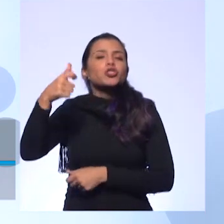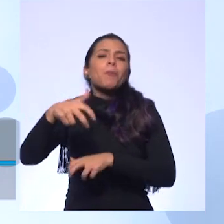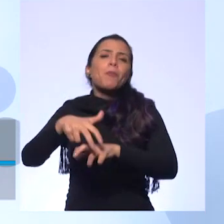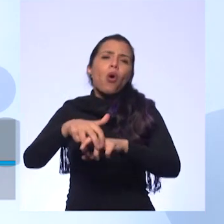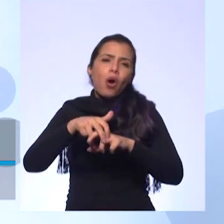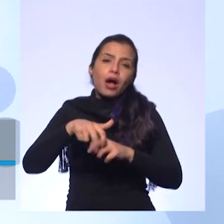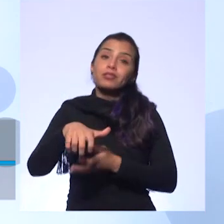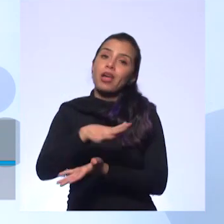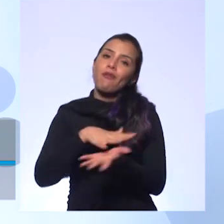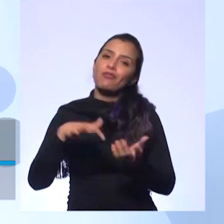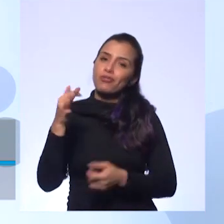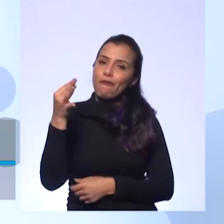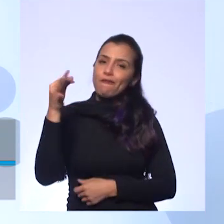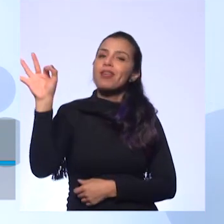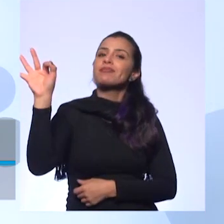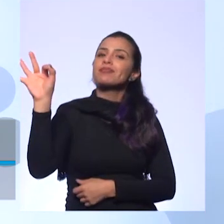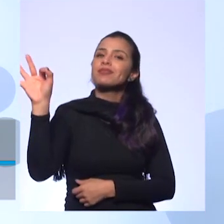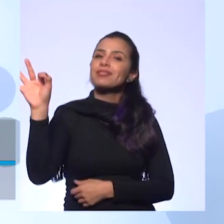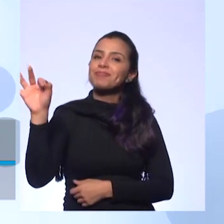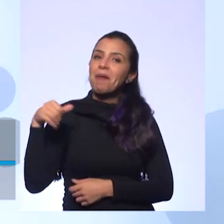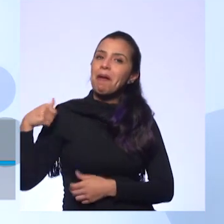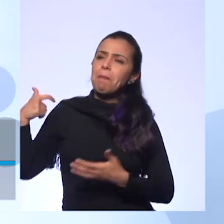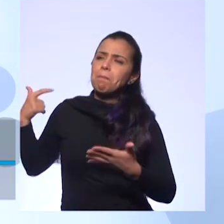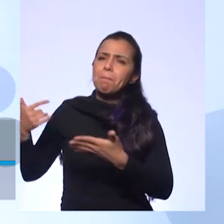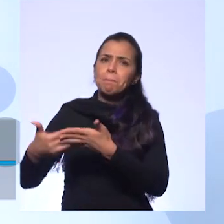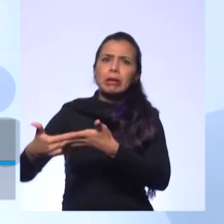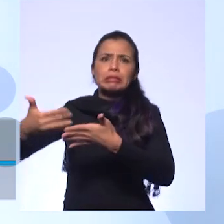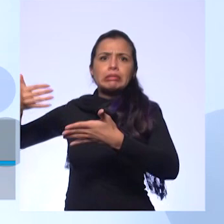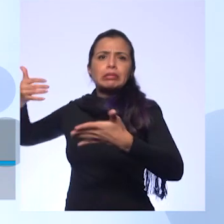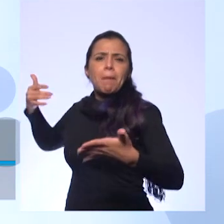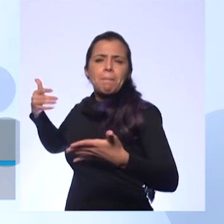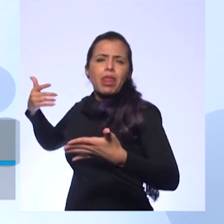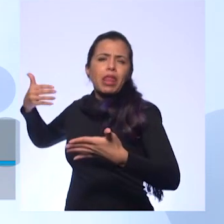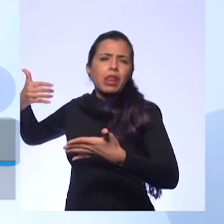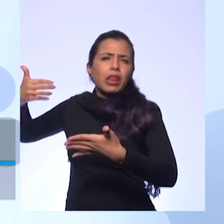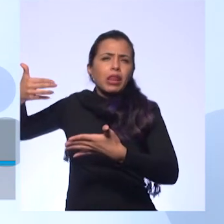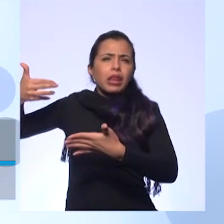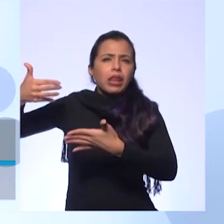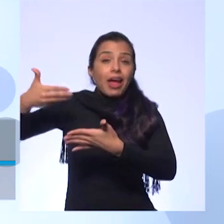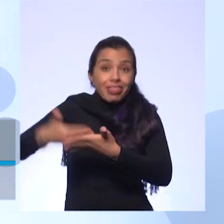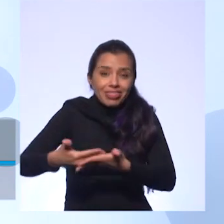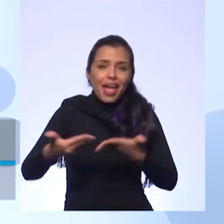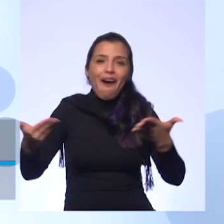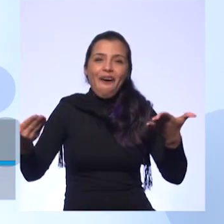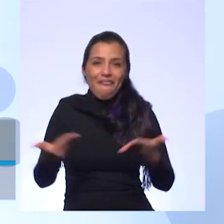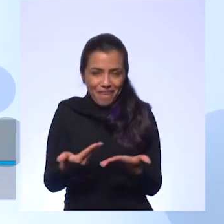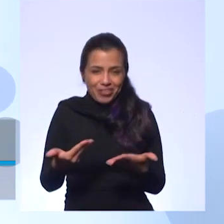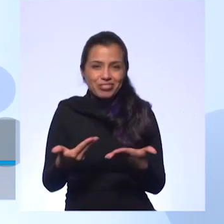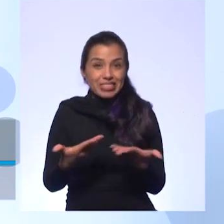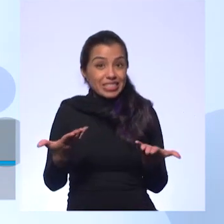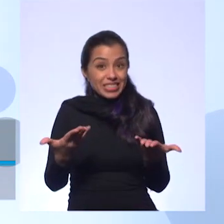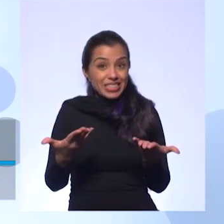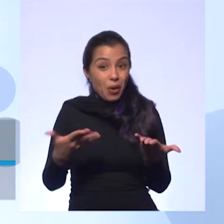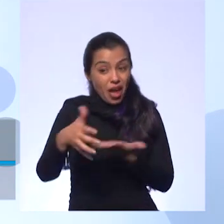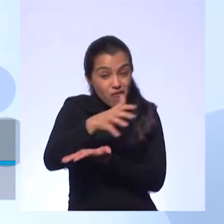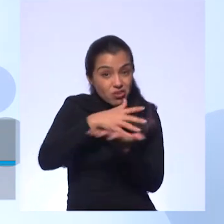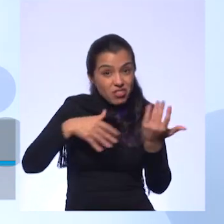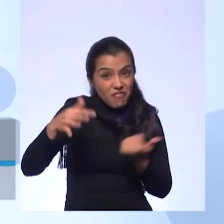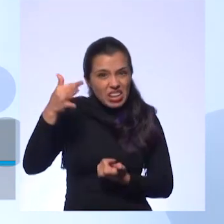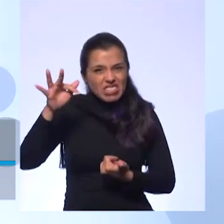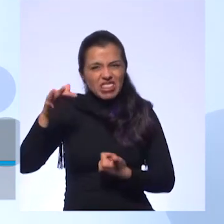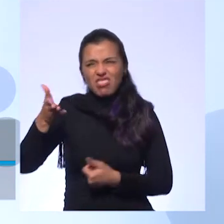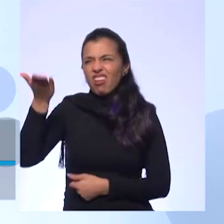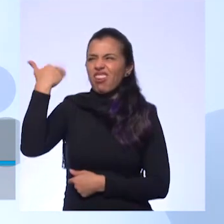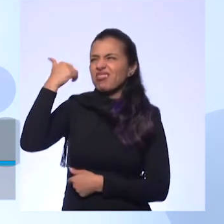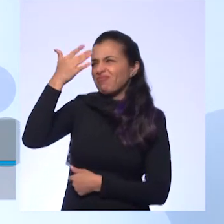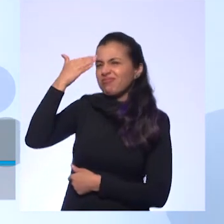Revolução Francesa. Né? Então, é uma permanência aí da história para a gente ver o quanto que a Revolução Francesa não está tão distante de nós